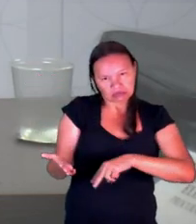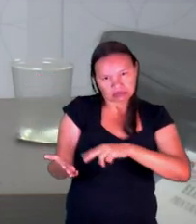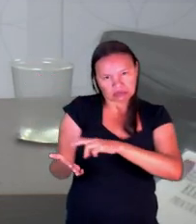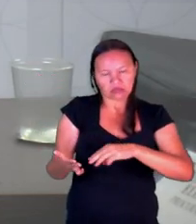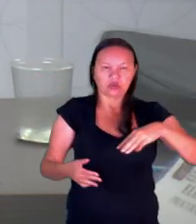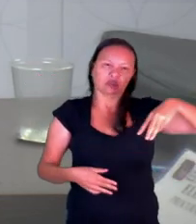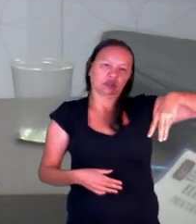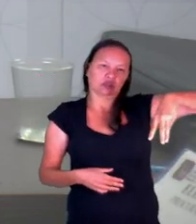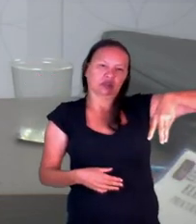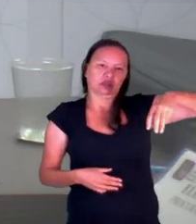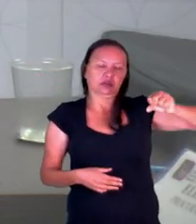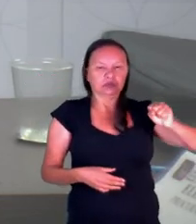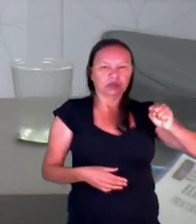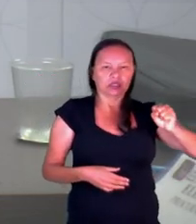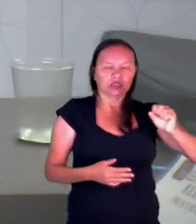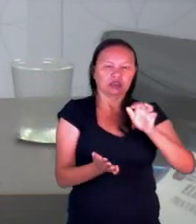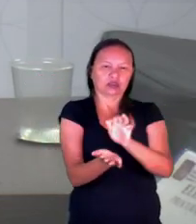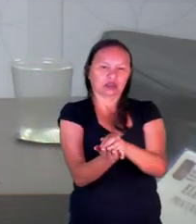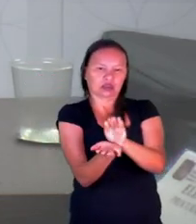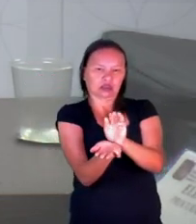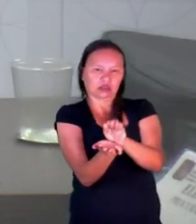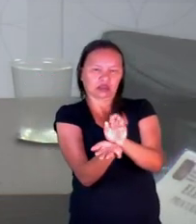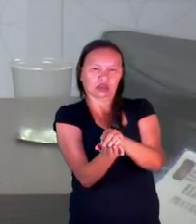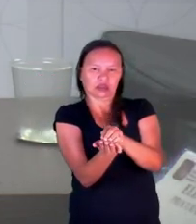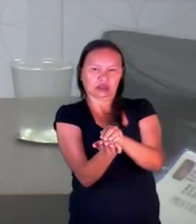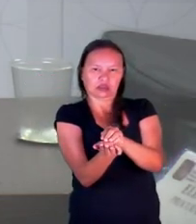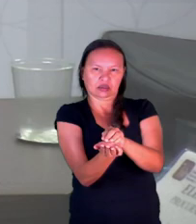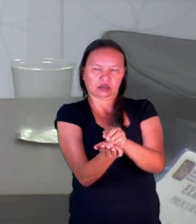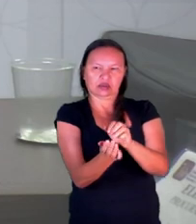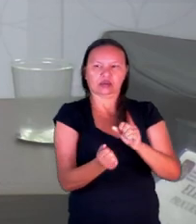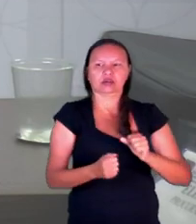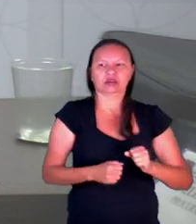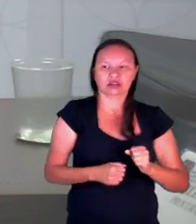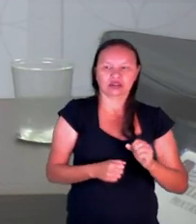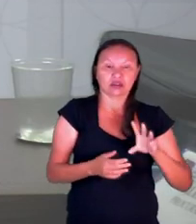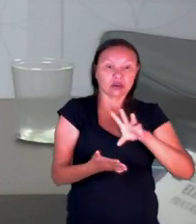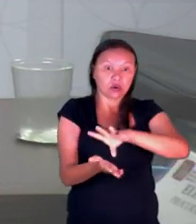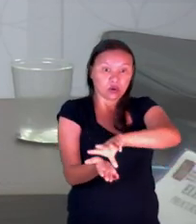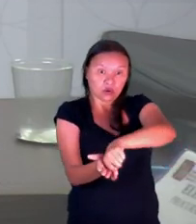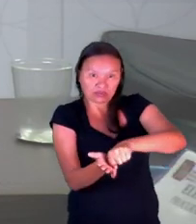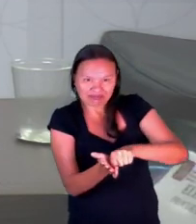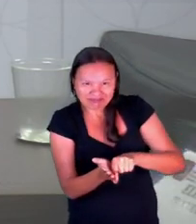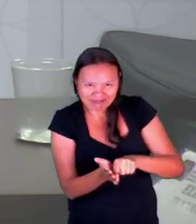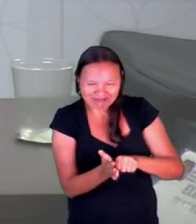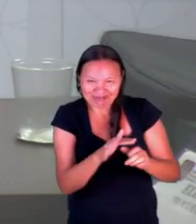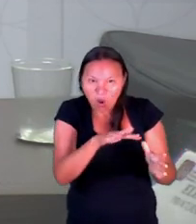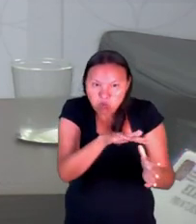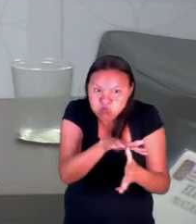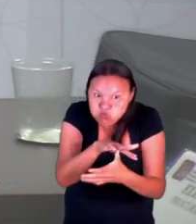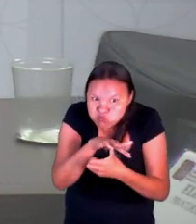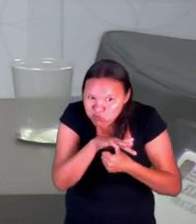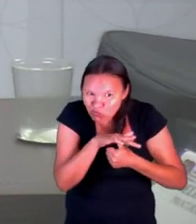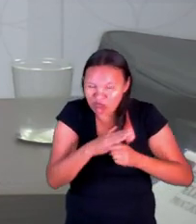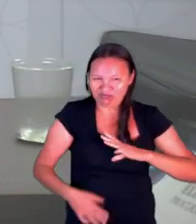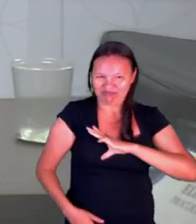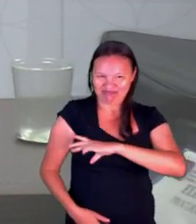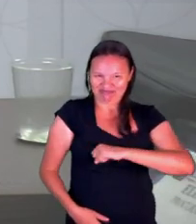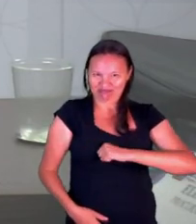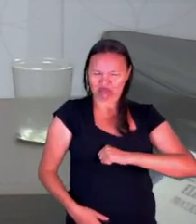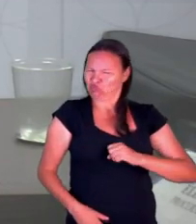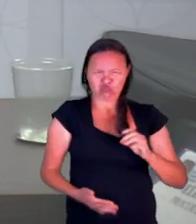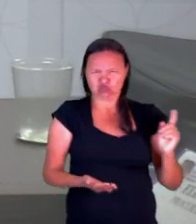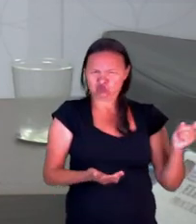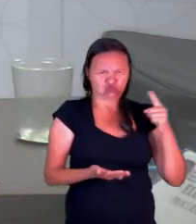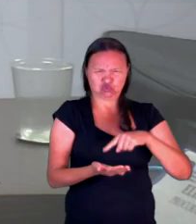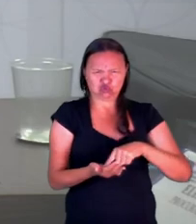gosta tanto do Nordeste de Pernambuco que furtou uma bandeira Nossa H alguns anos e nunca devolveu Isso prova de amor a pern portanto